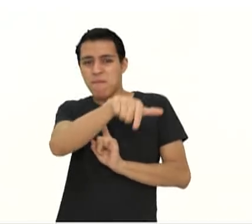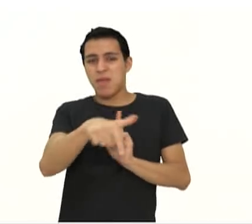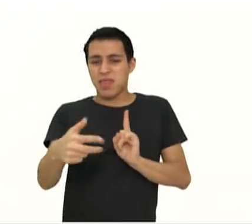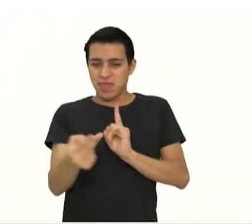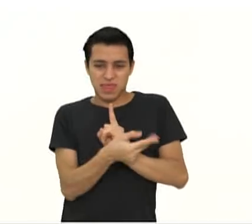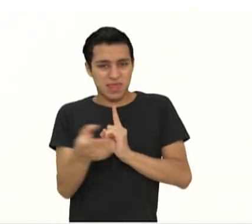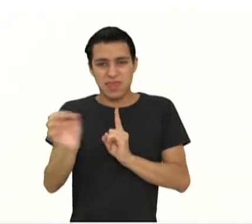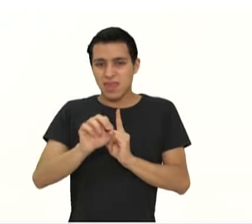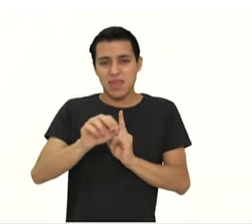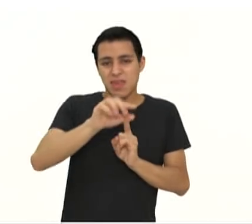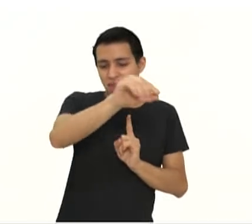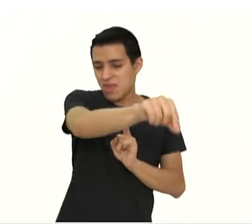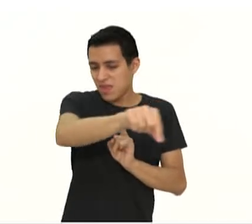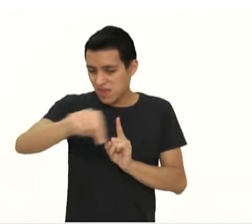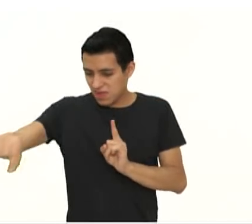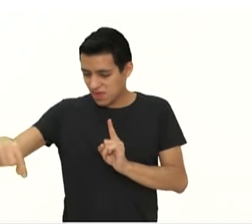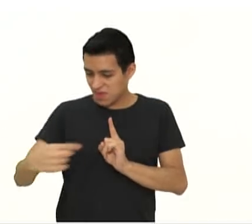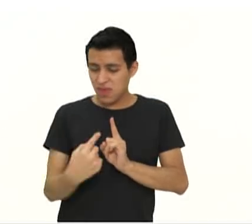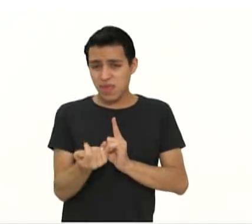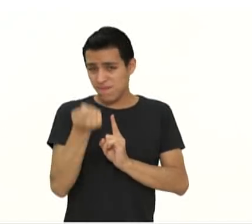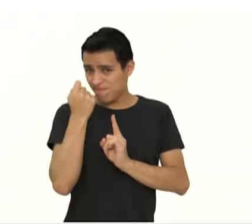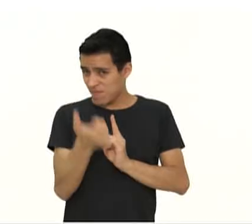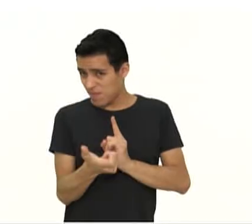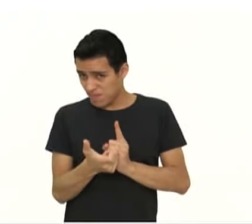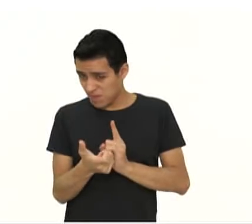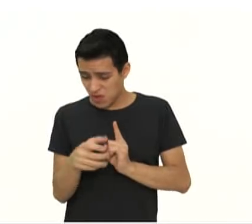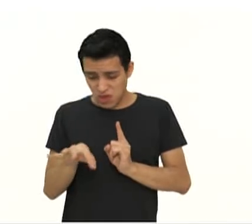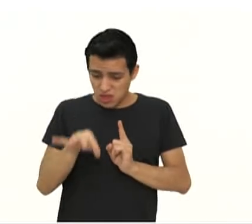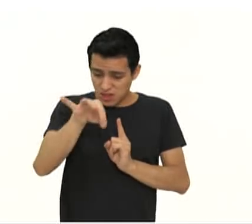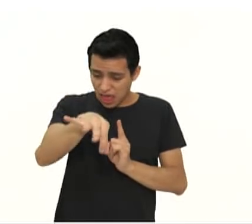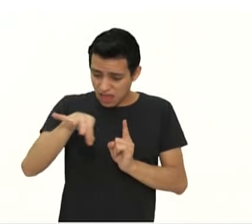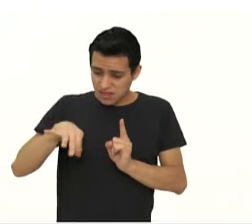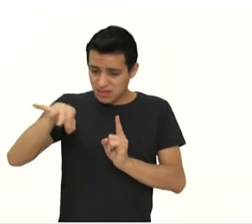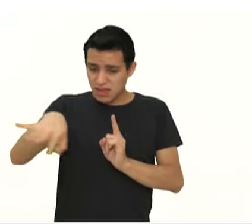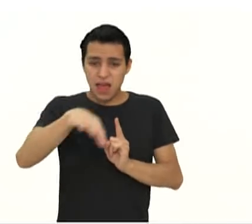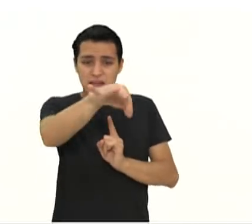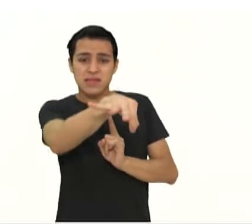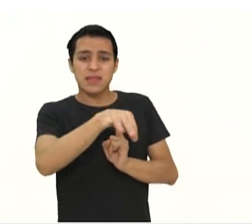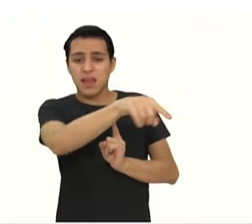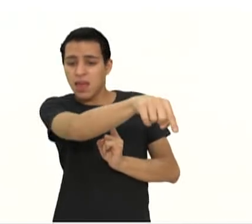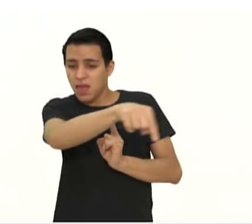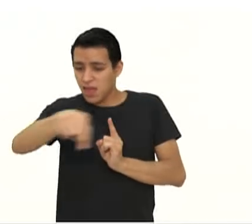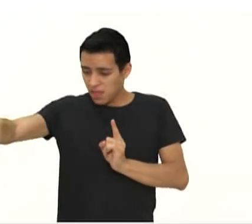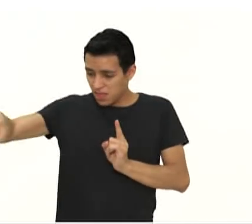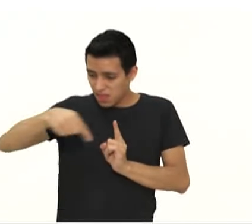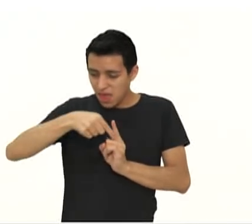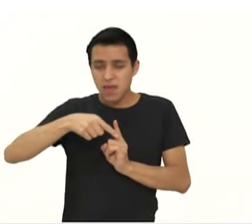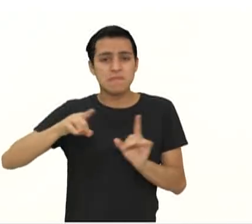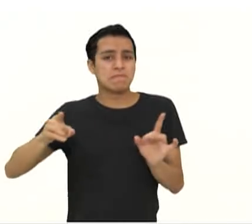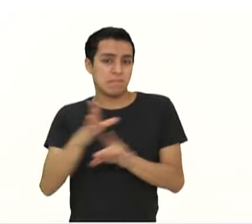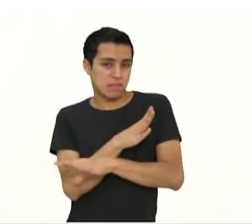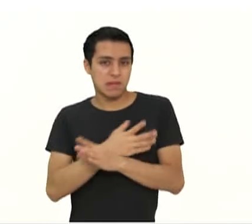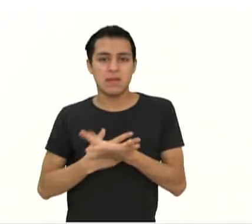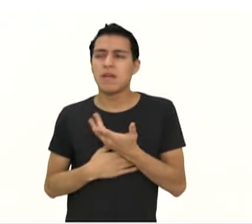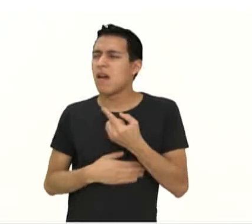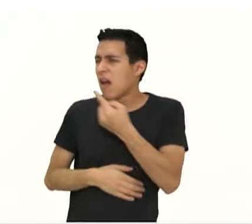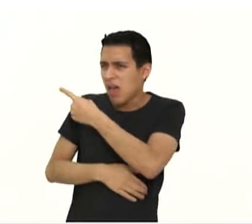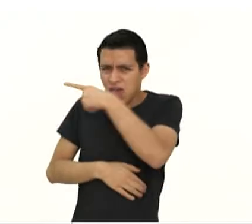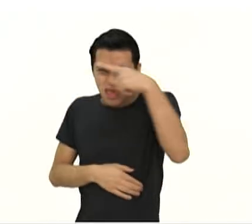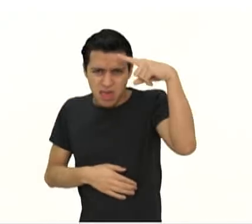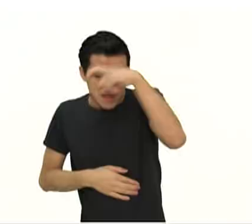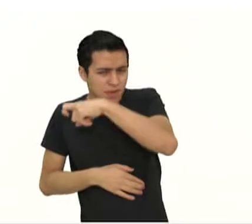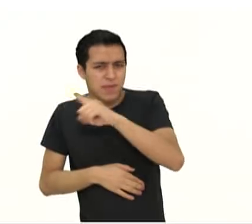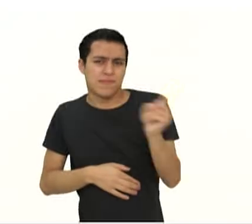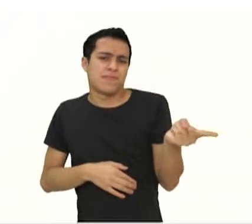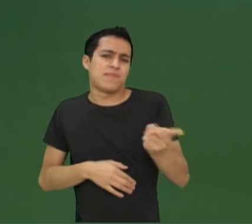como defender. Então, em pouquíssimas jogadas, ali, 2 jogadas, checkmate. Não é assim tão difícil a